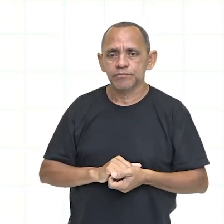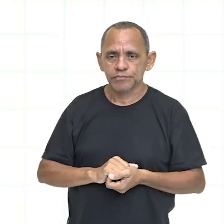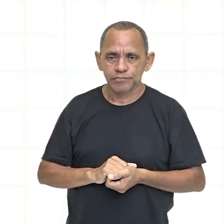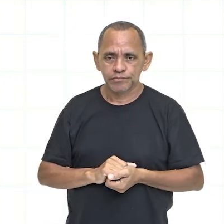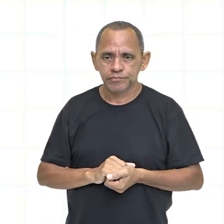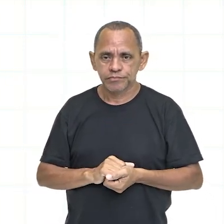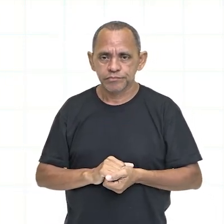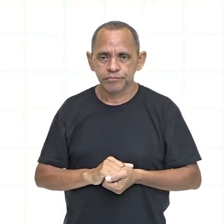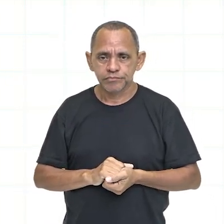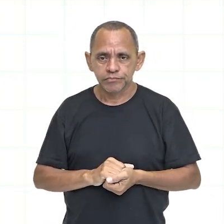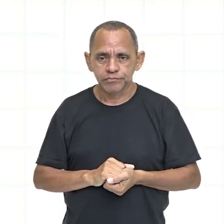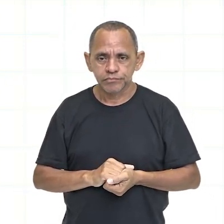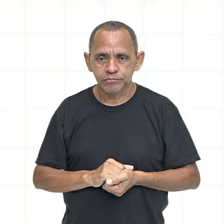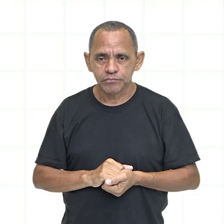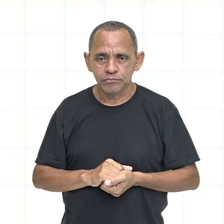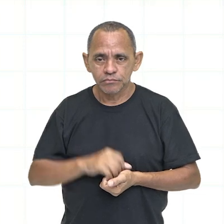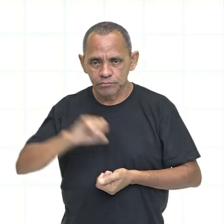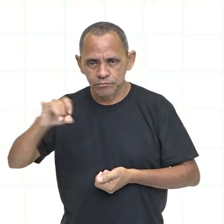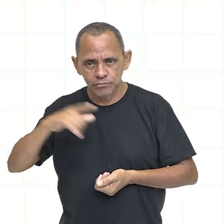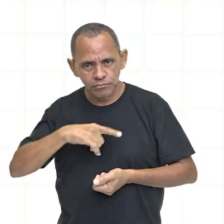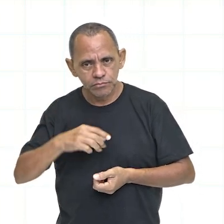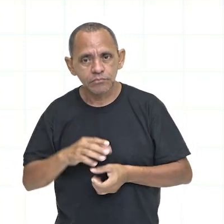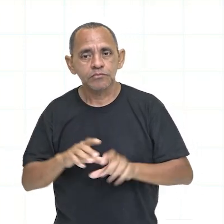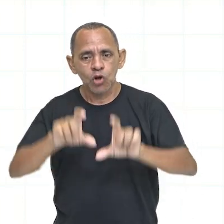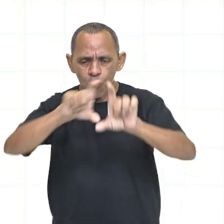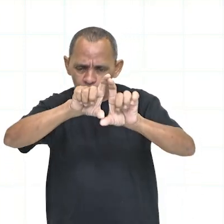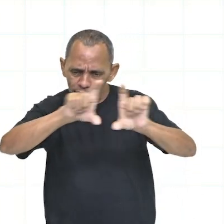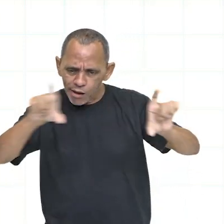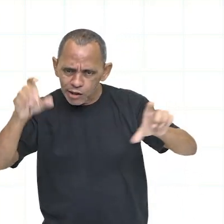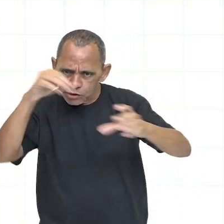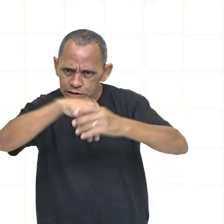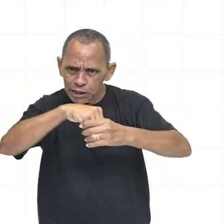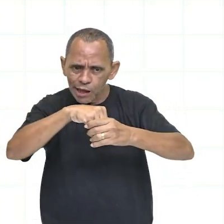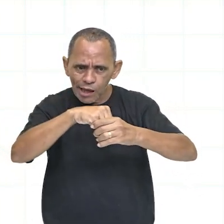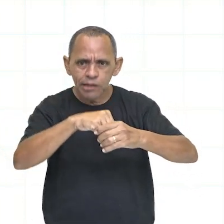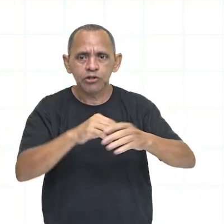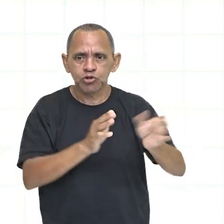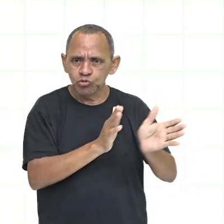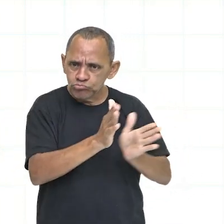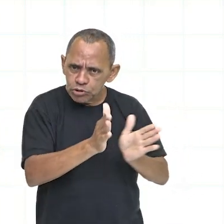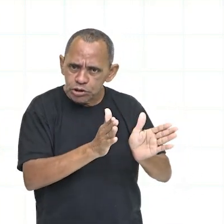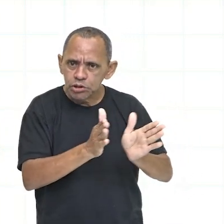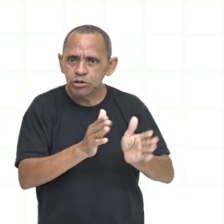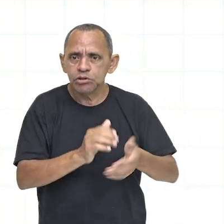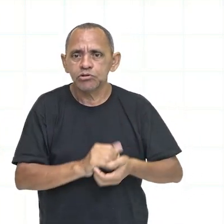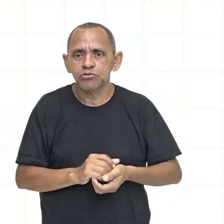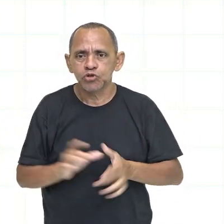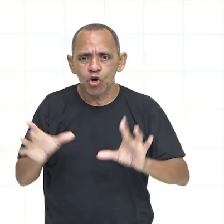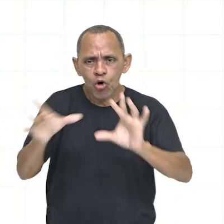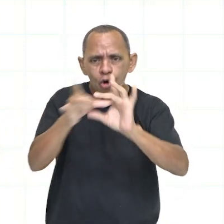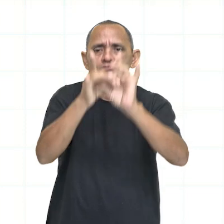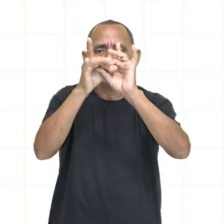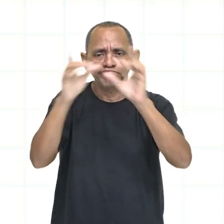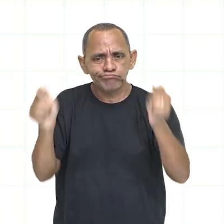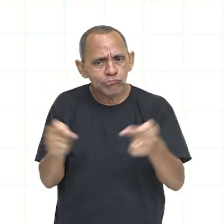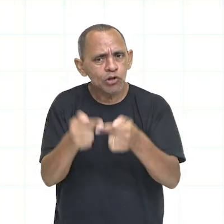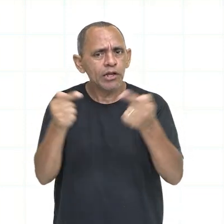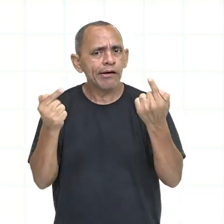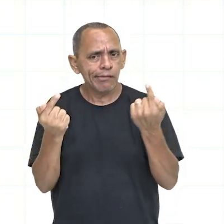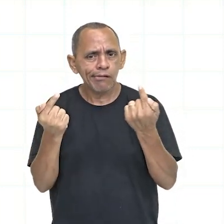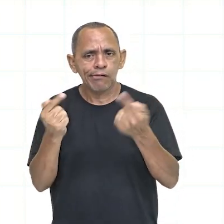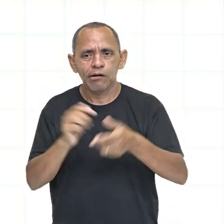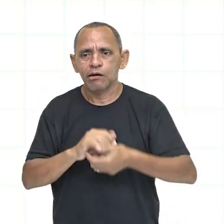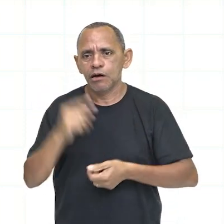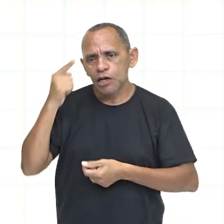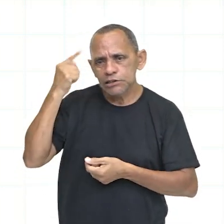período. Se houver uma oração dentro desse período que não se conecte com a ideia discutida ali, então há um erro